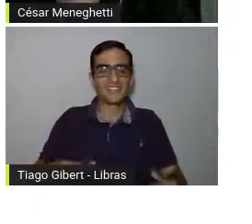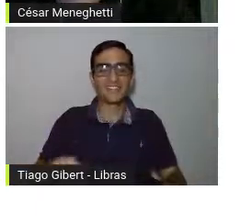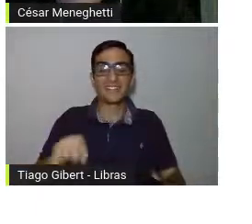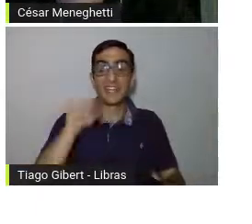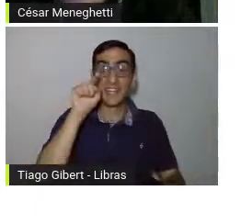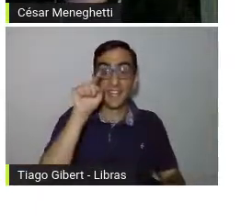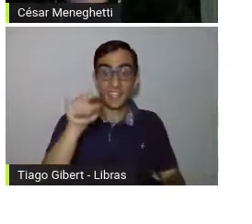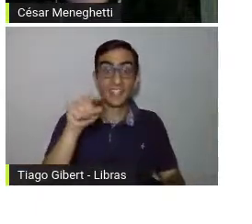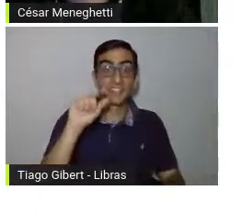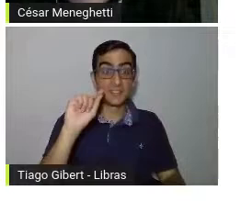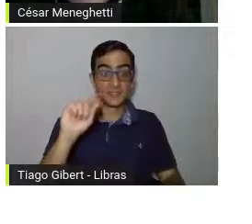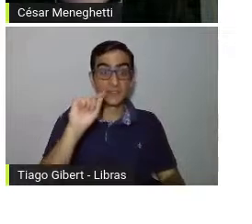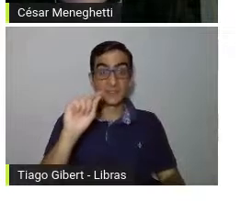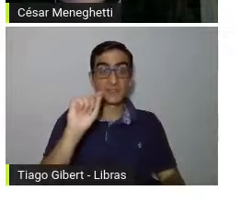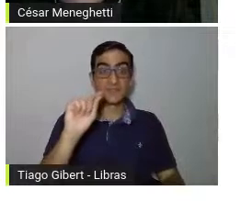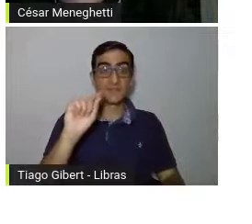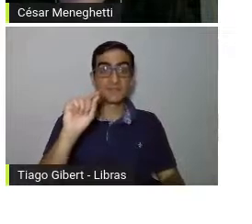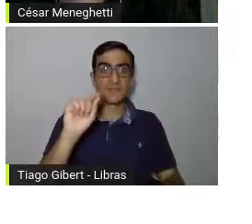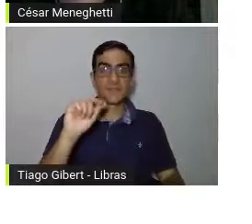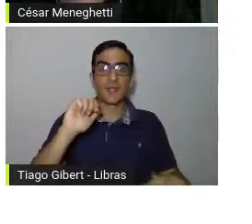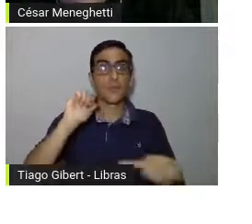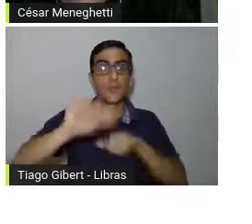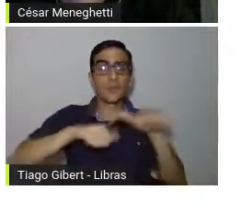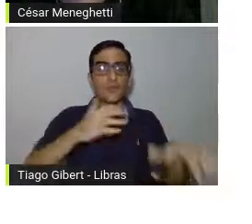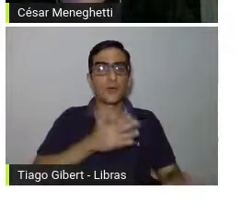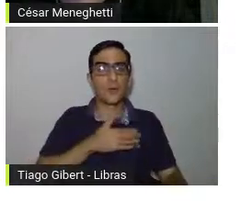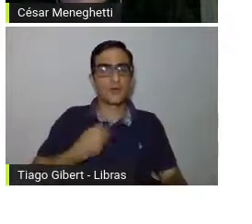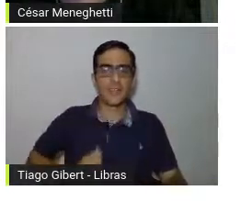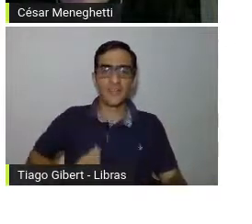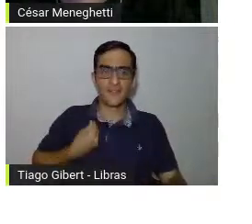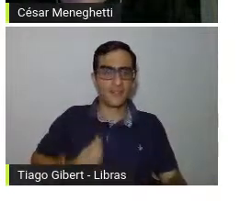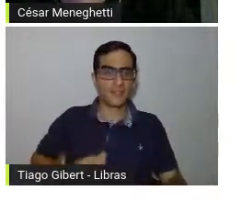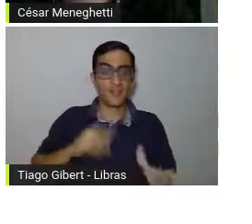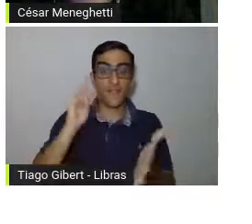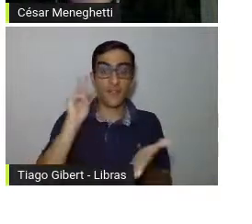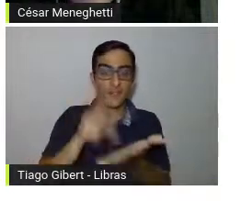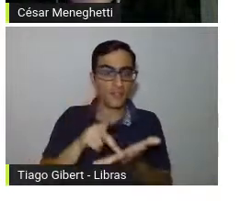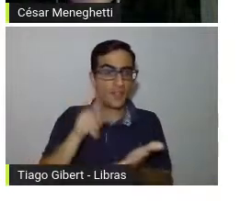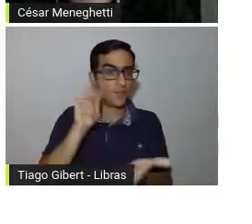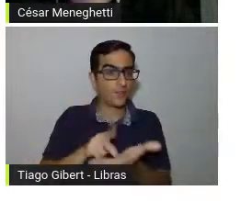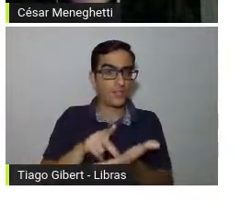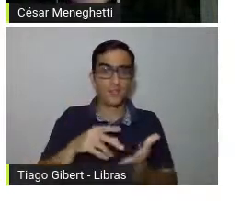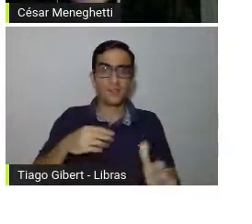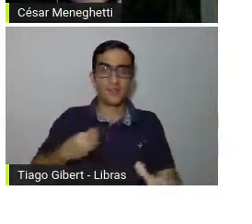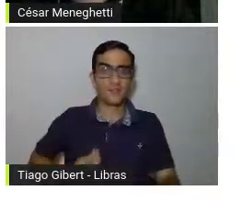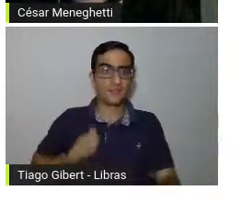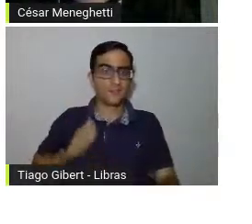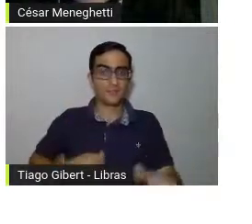Ali, essas pessoas mudaram a minha vida. Realmente. Foi uma coisa